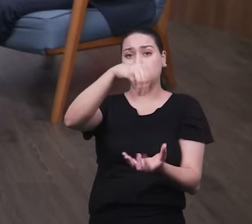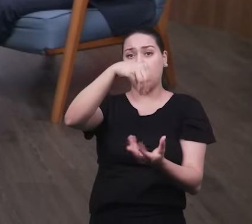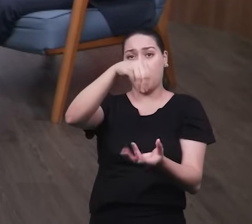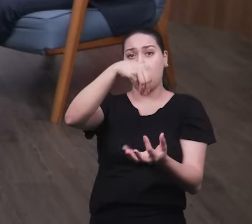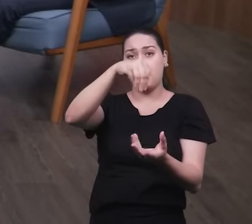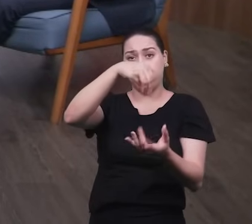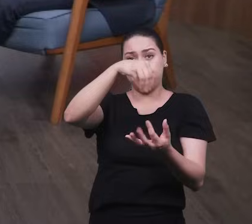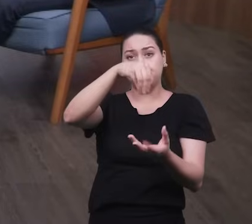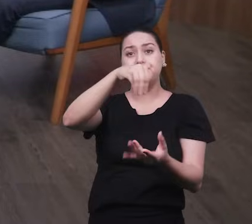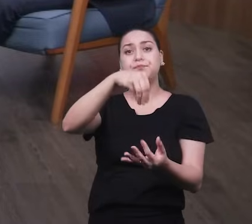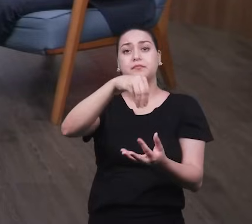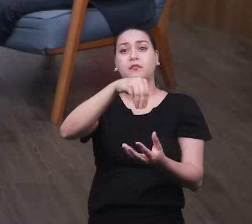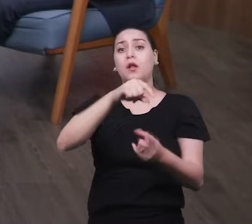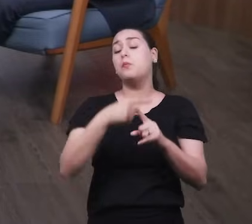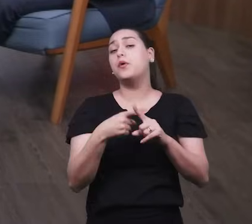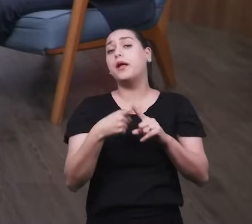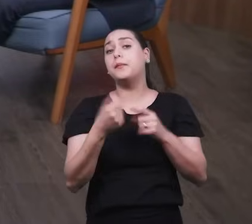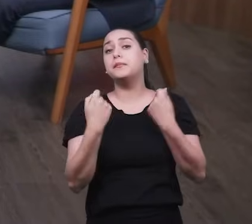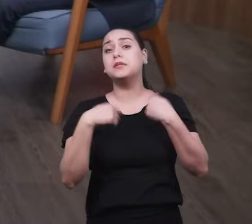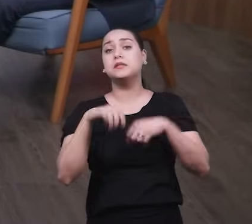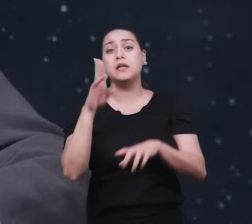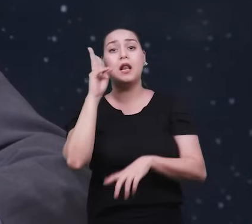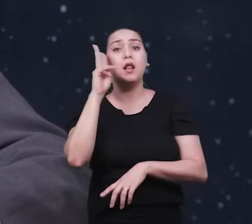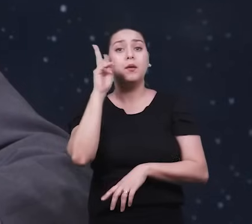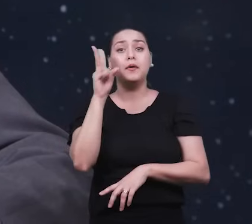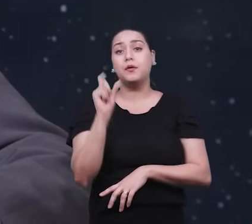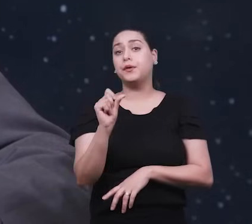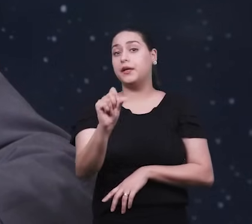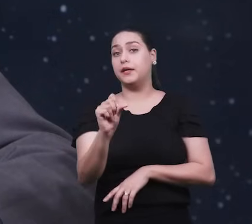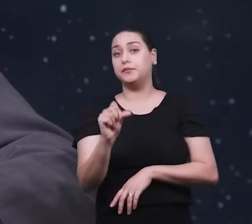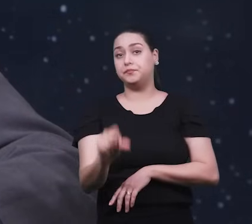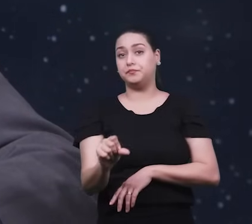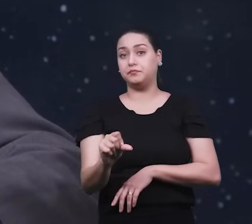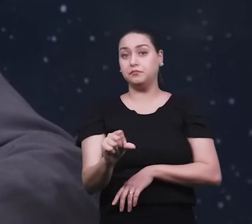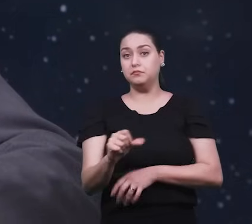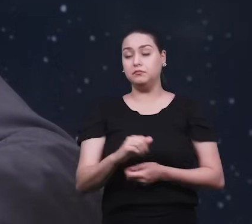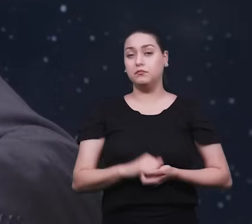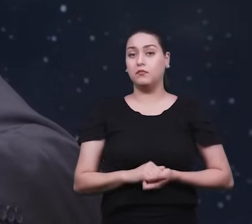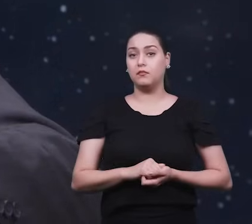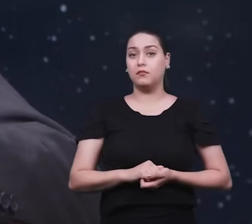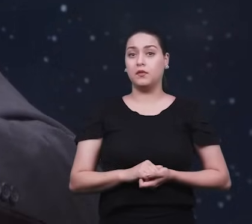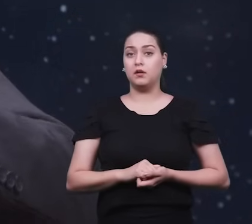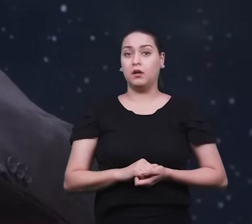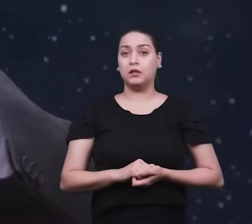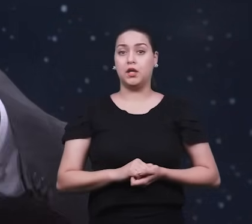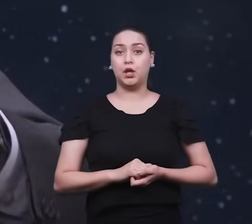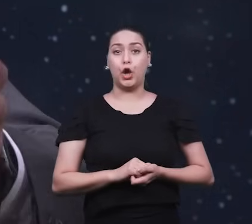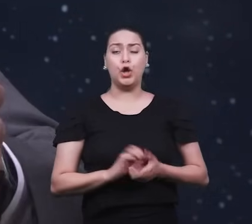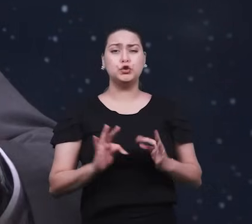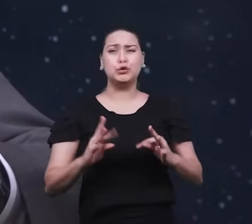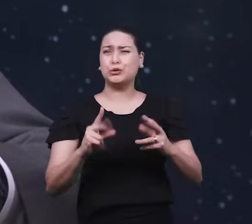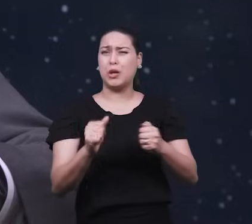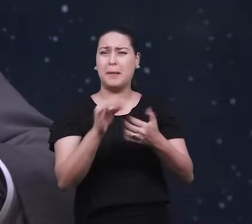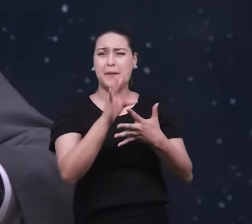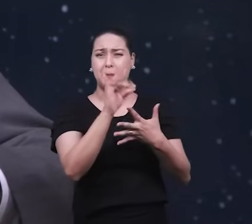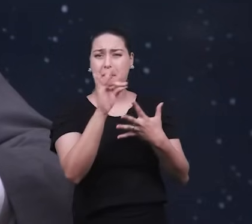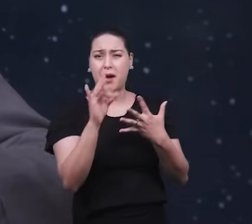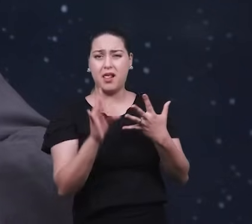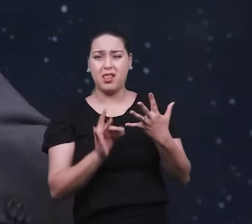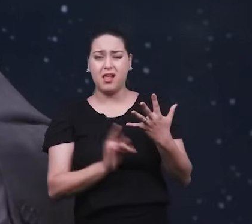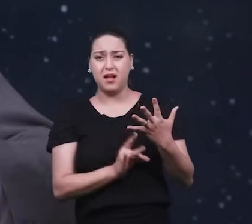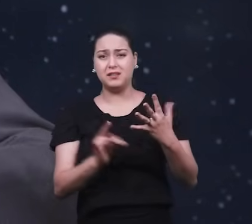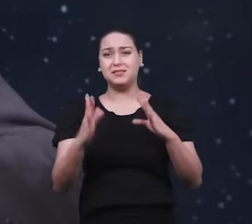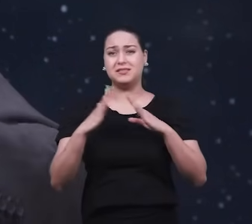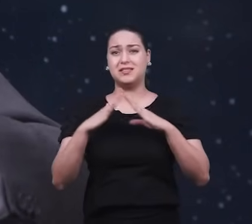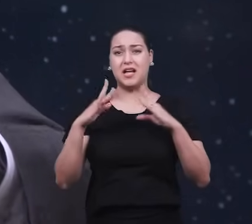incenso, porque é preciso lembrar que em meio a toda a descrição que possa ser feita